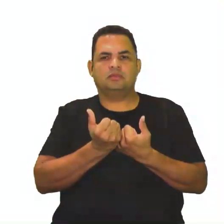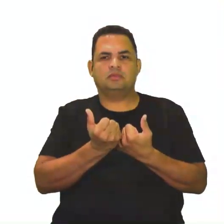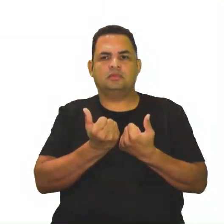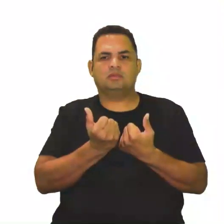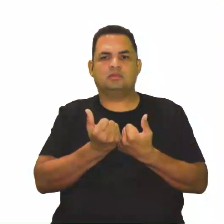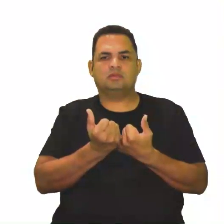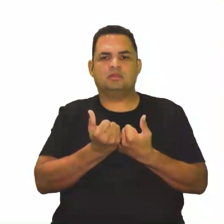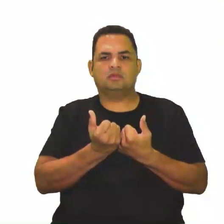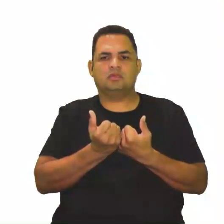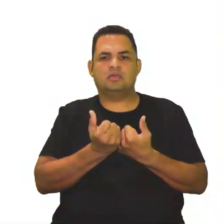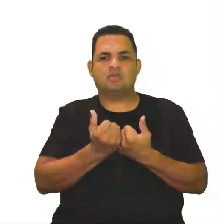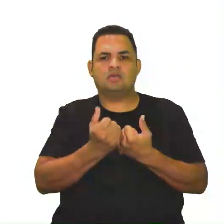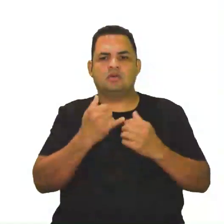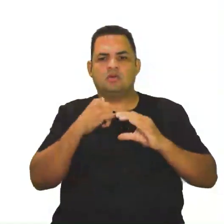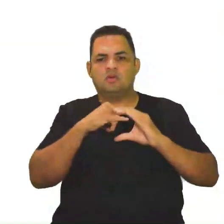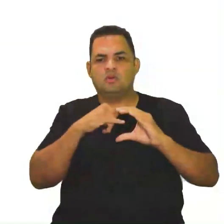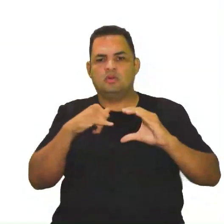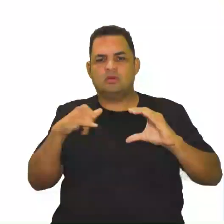ó,